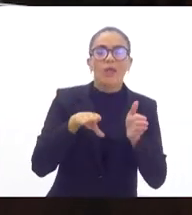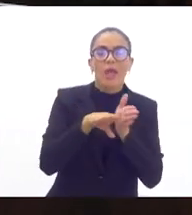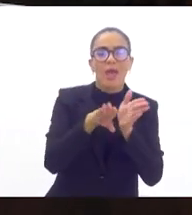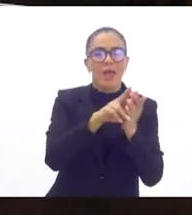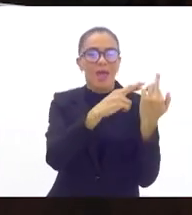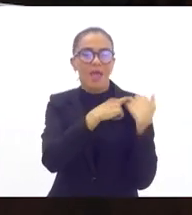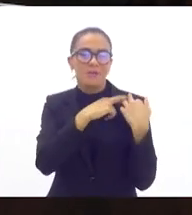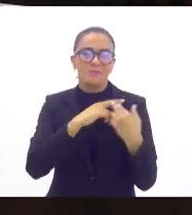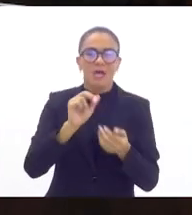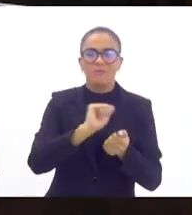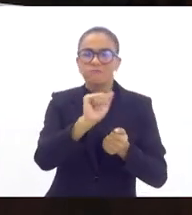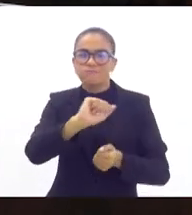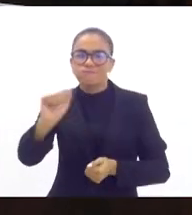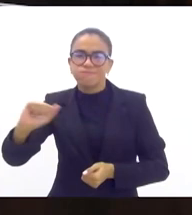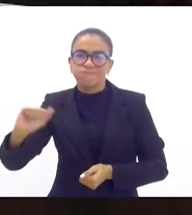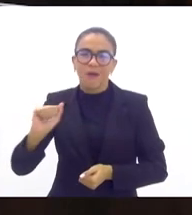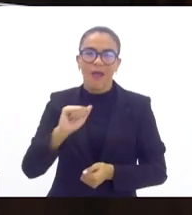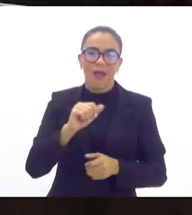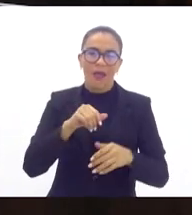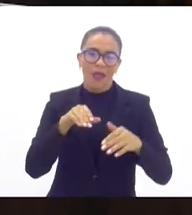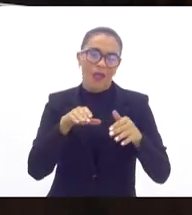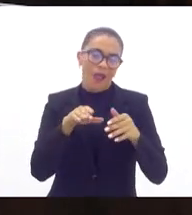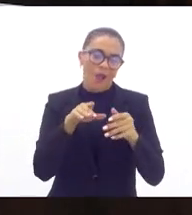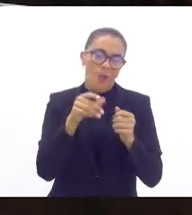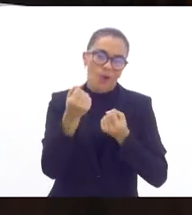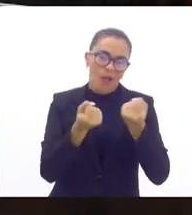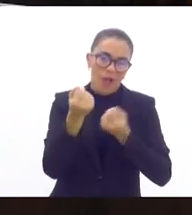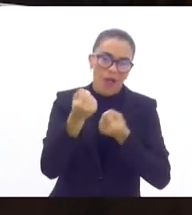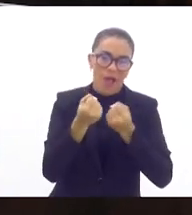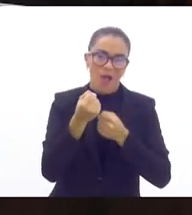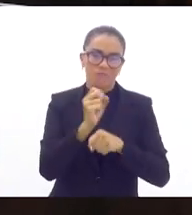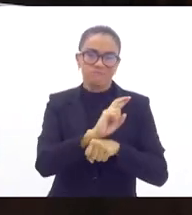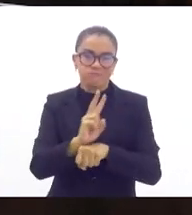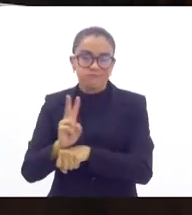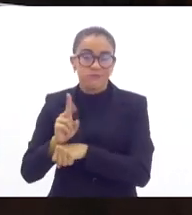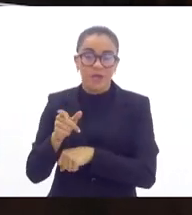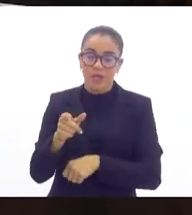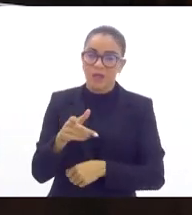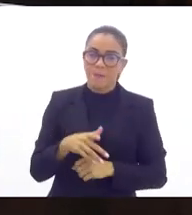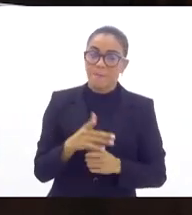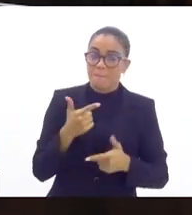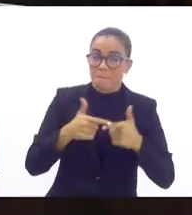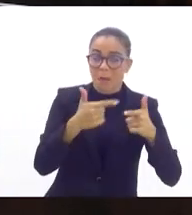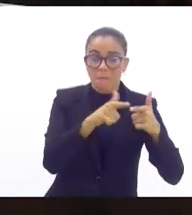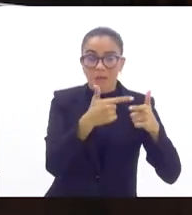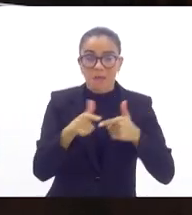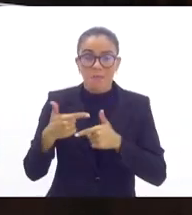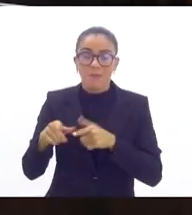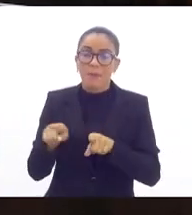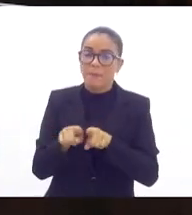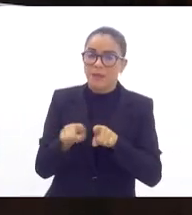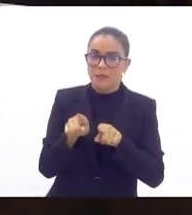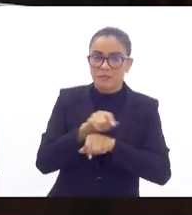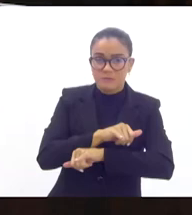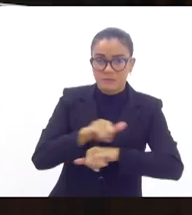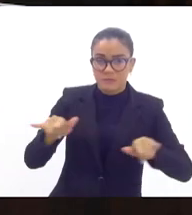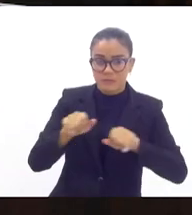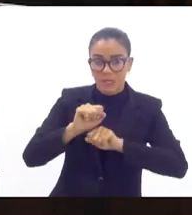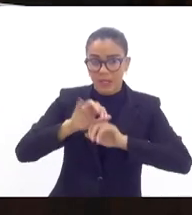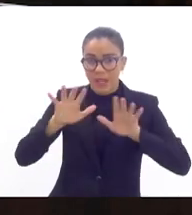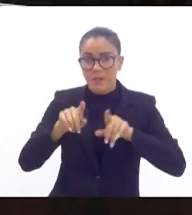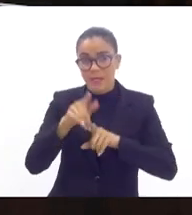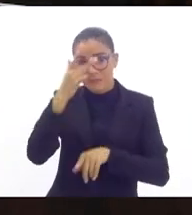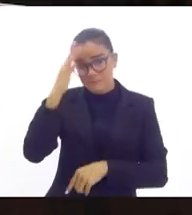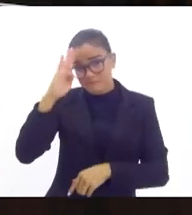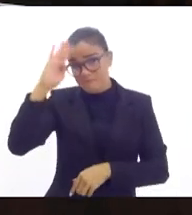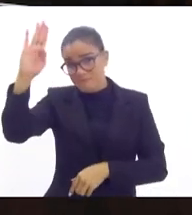das pessoas muita das vezes a prefeitura com uma responsabilidade muito grande eu quero deixar bem claro aqui que os atores